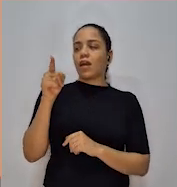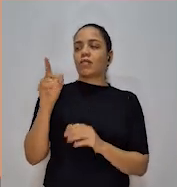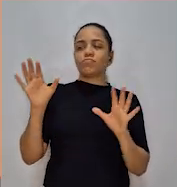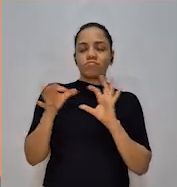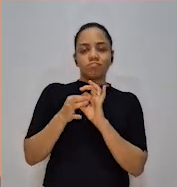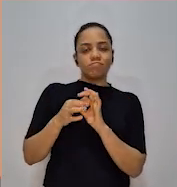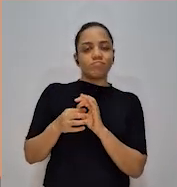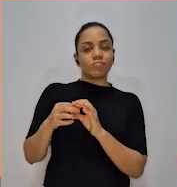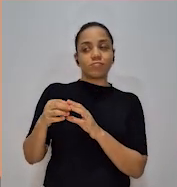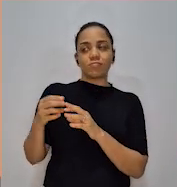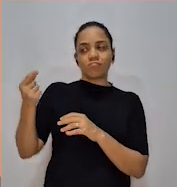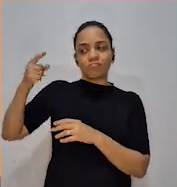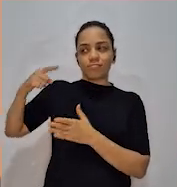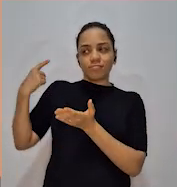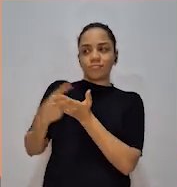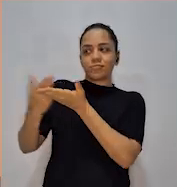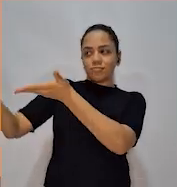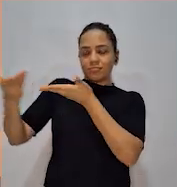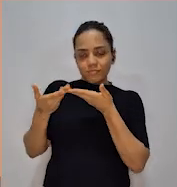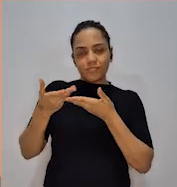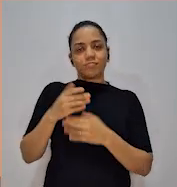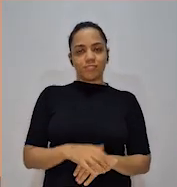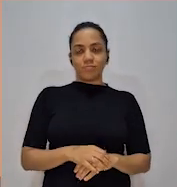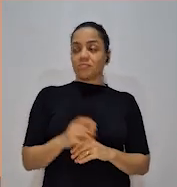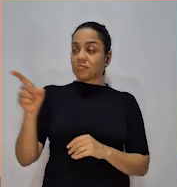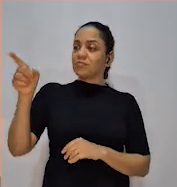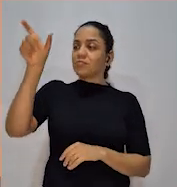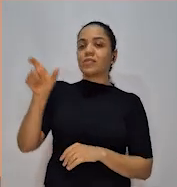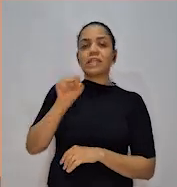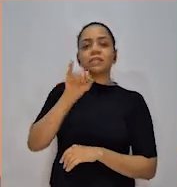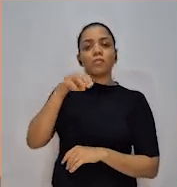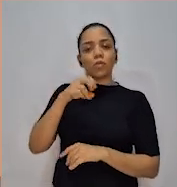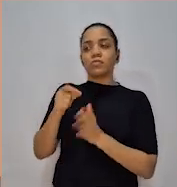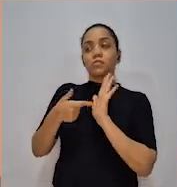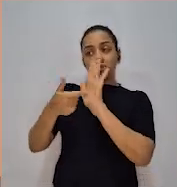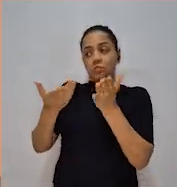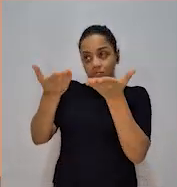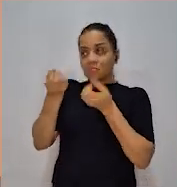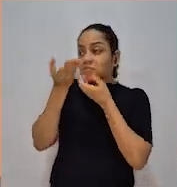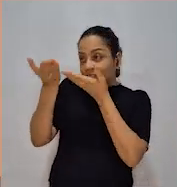nos apresentou. Então, Simone, por favor, se apresente e esteja conosco, muito bem-vindo.